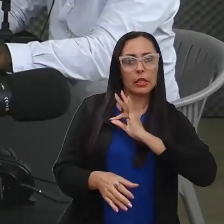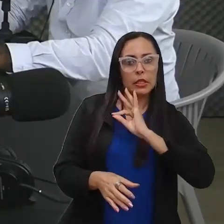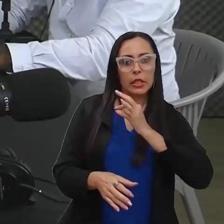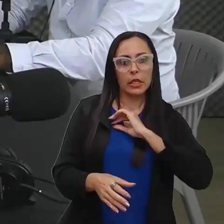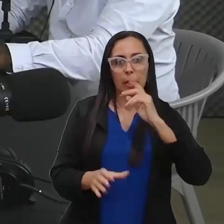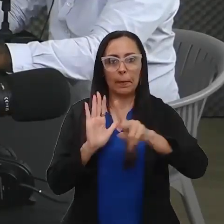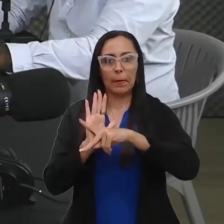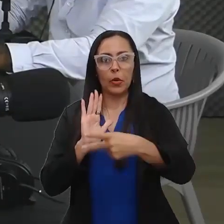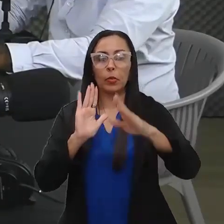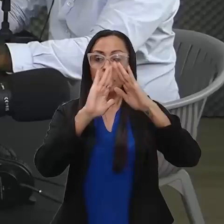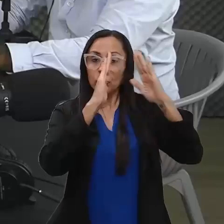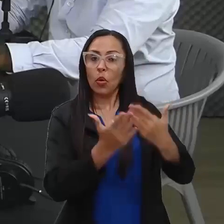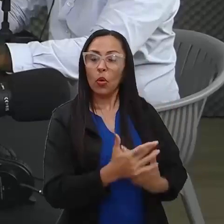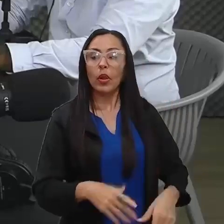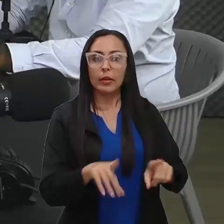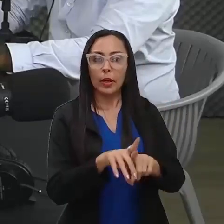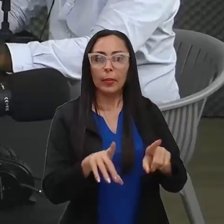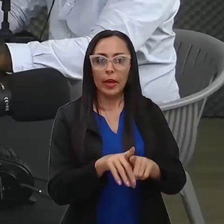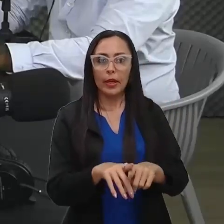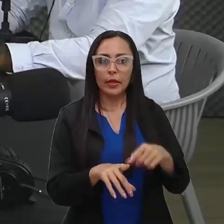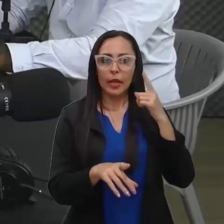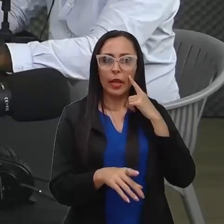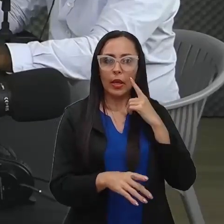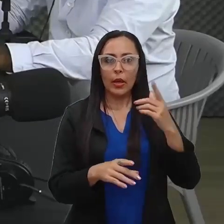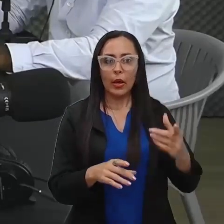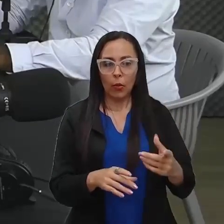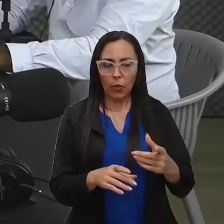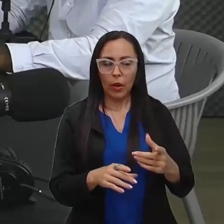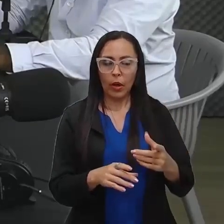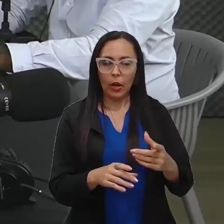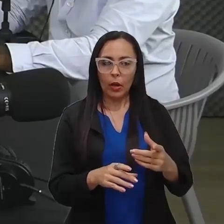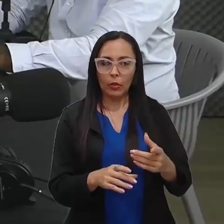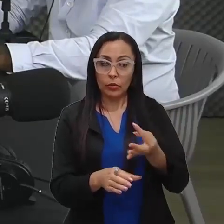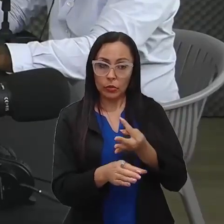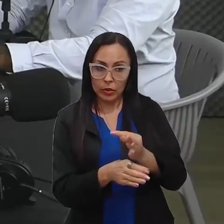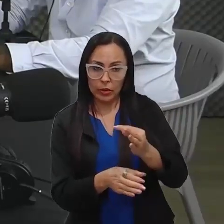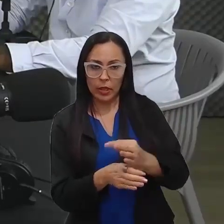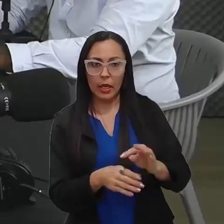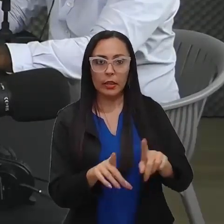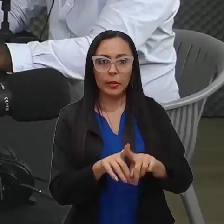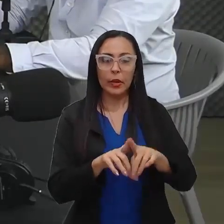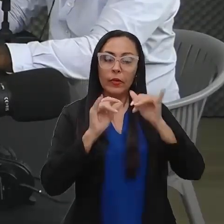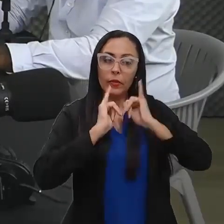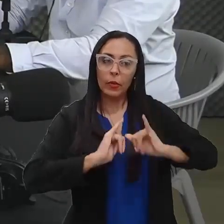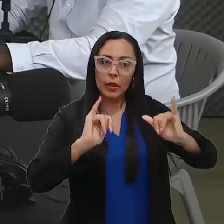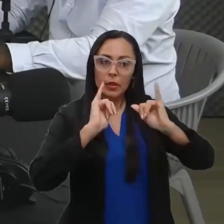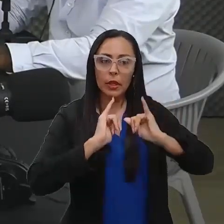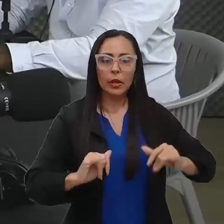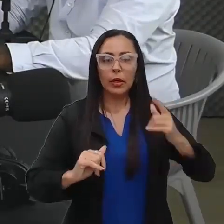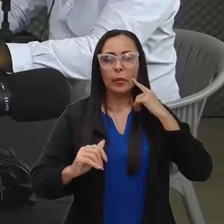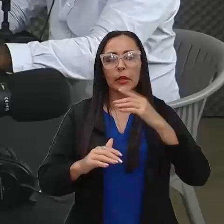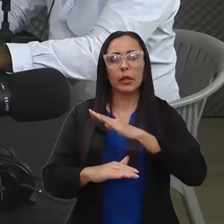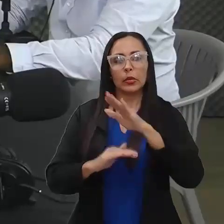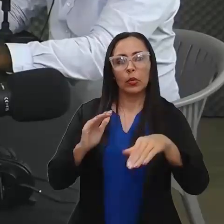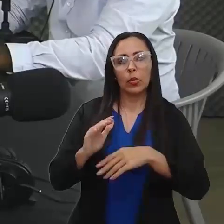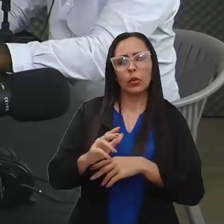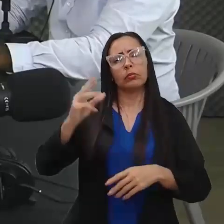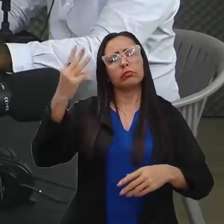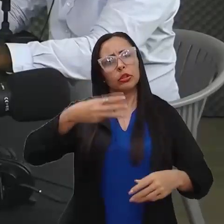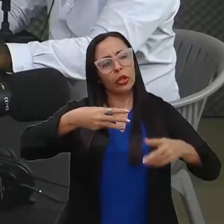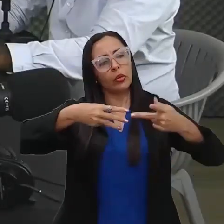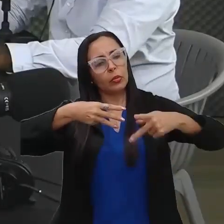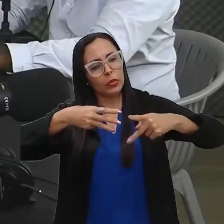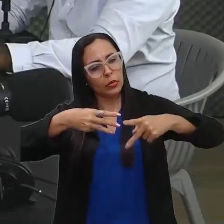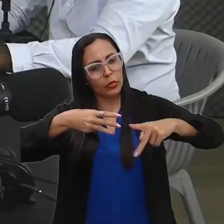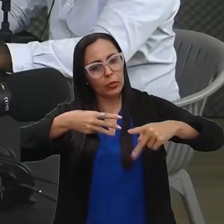a própria escola também é um viabilizador, né, dessas informações. para que toda uma rede, Ministério Público também,